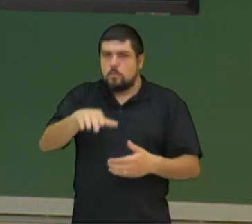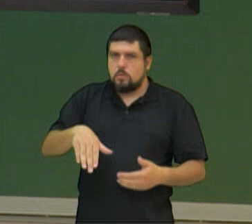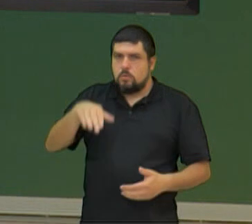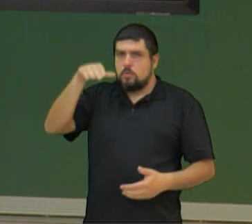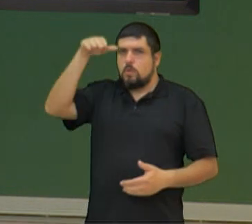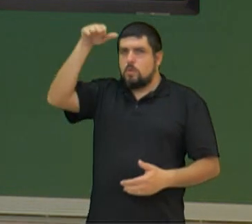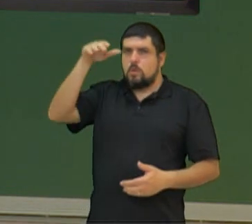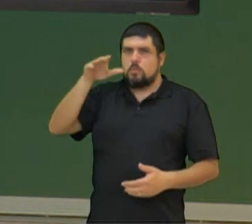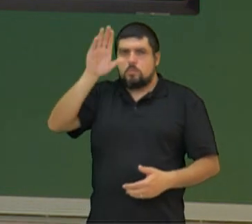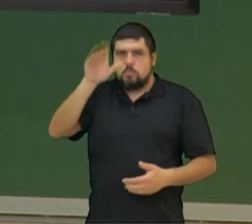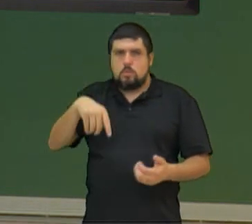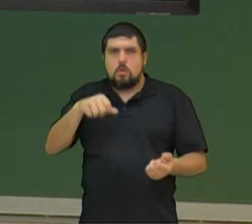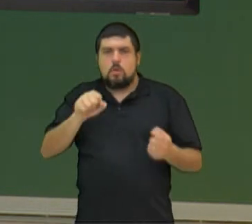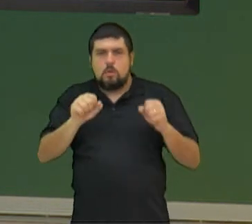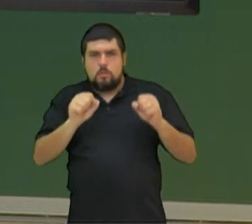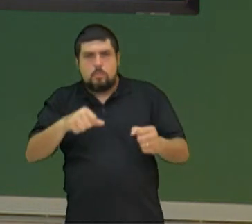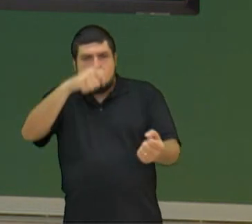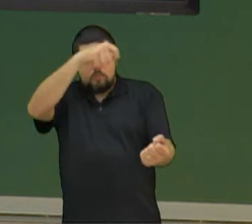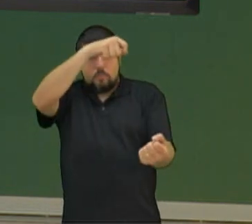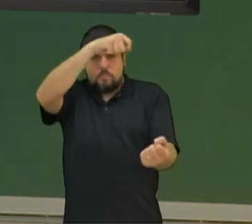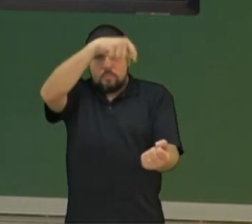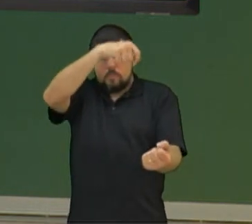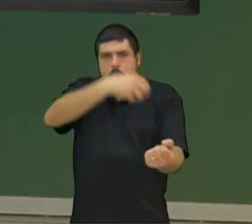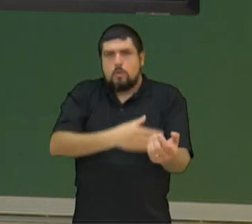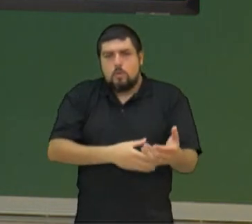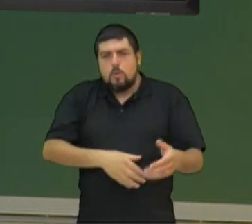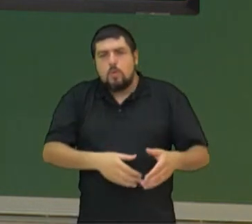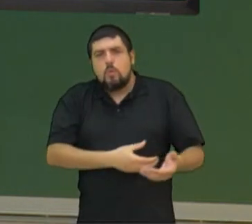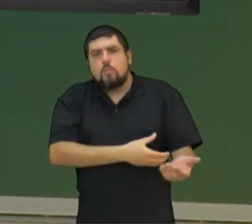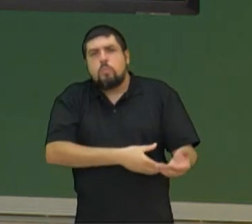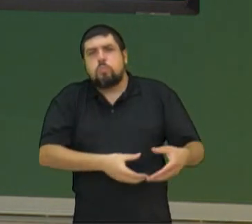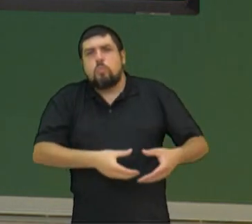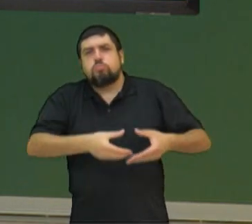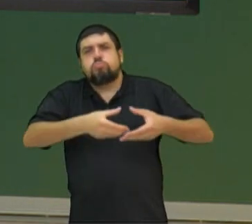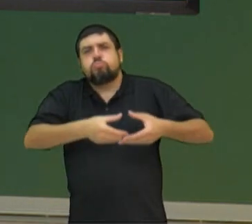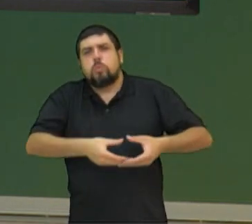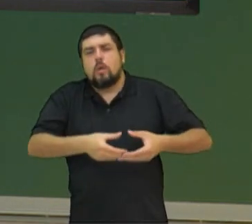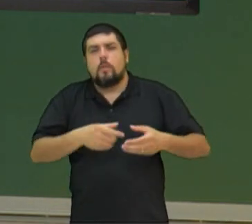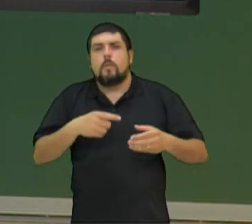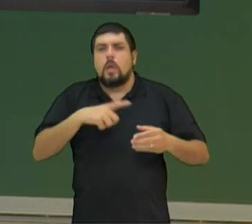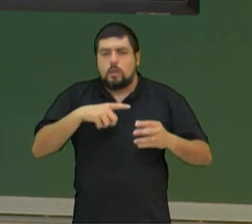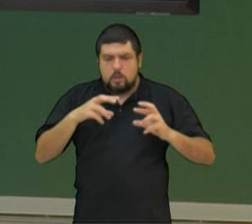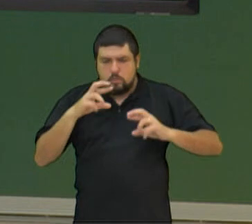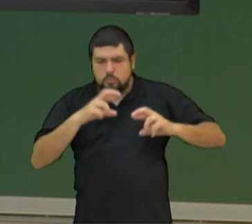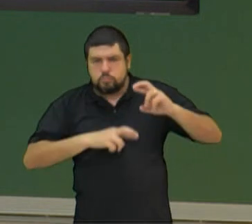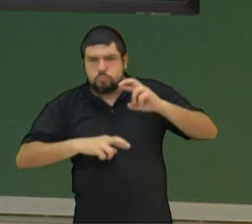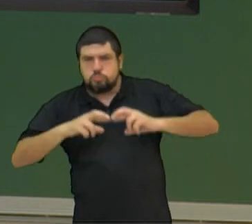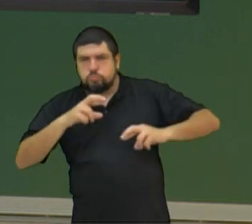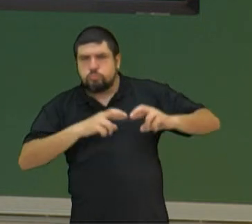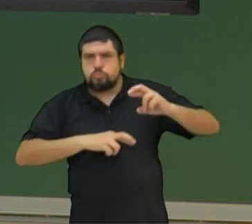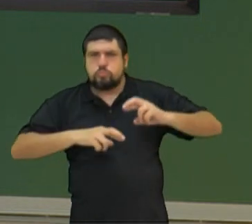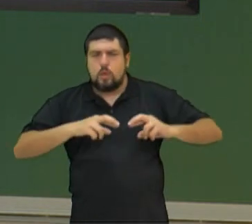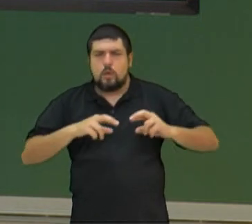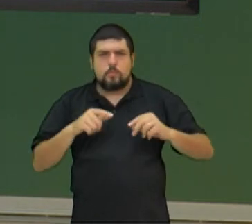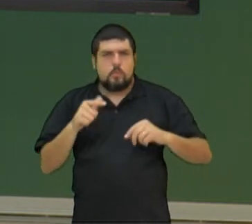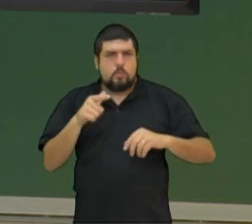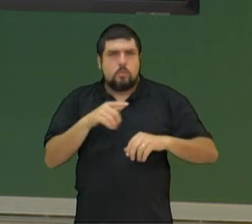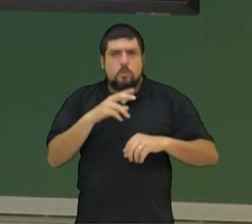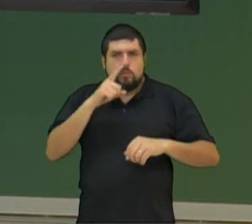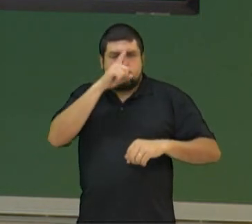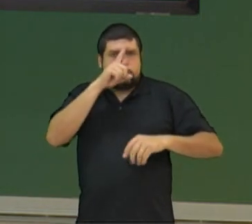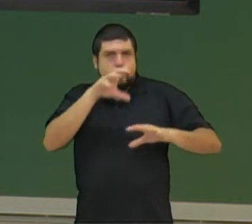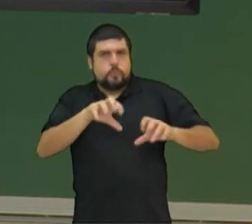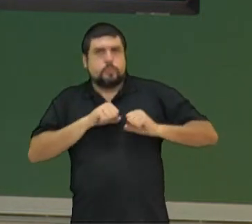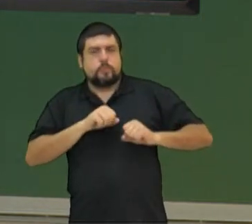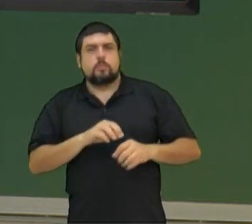já para doar sangue. Ao doar sangue, né? São feitas várias análises, então não tem esse risco, tá? E